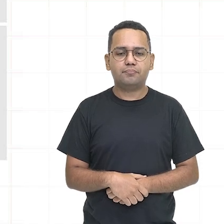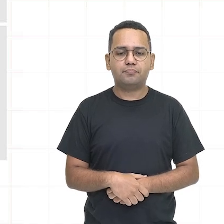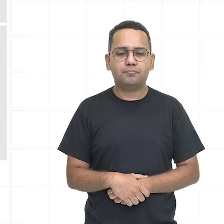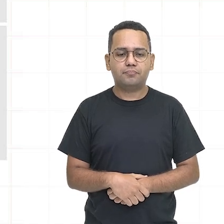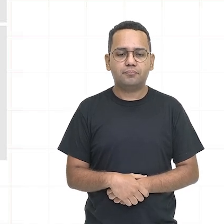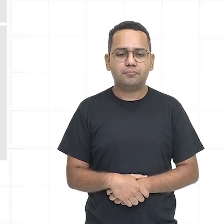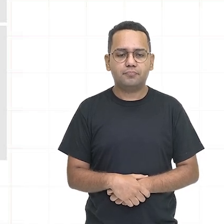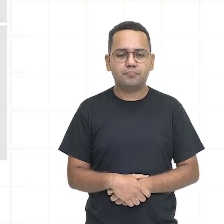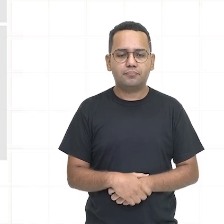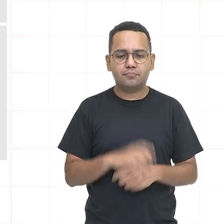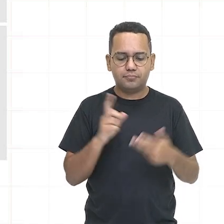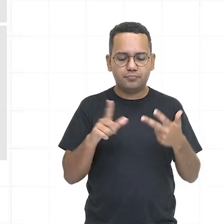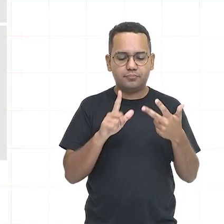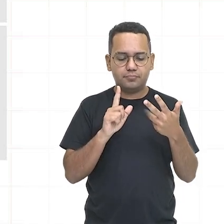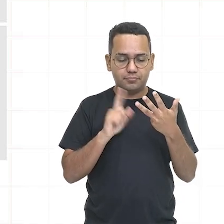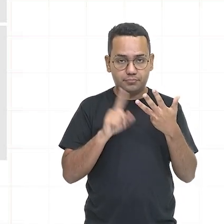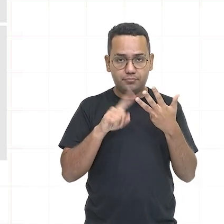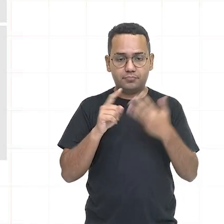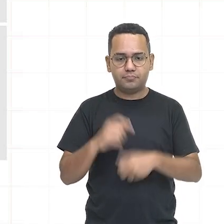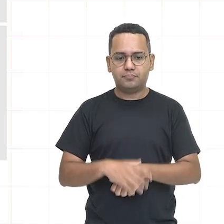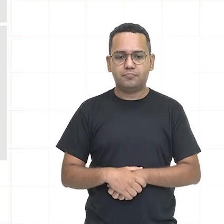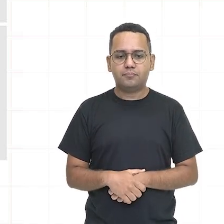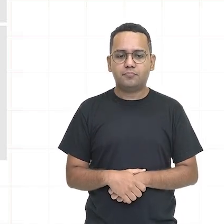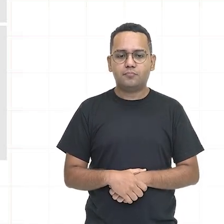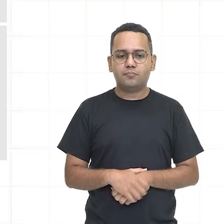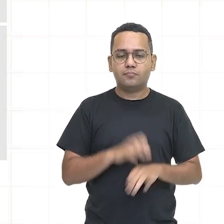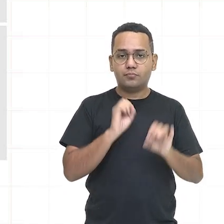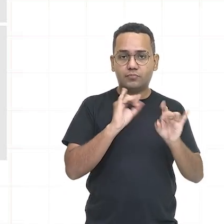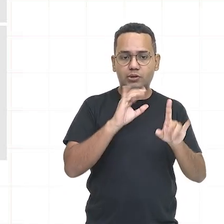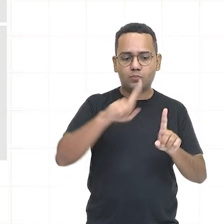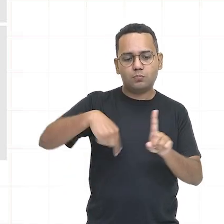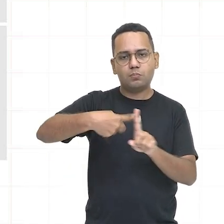europeu, que vai ser o quê? De educação e